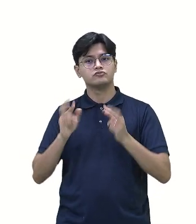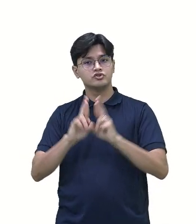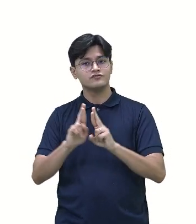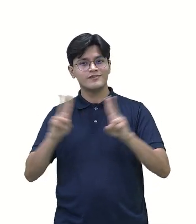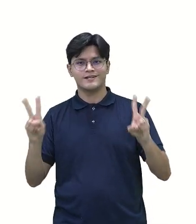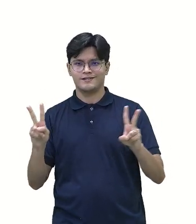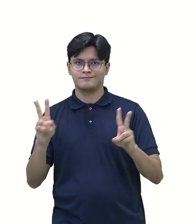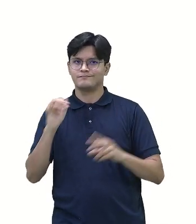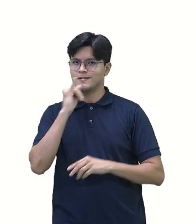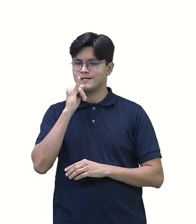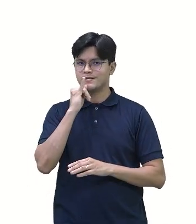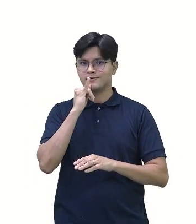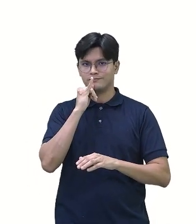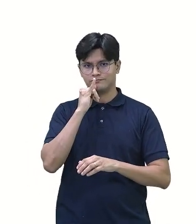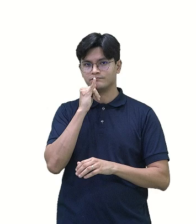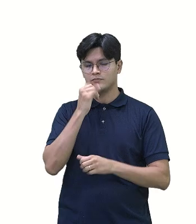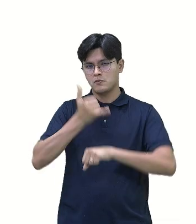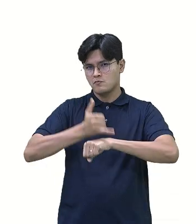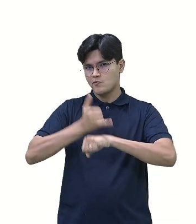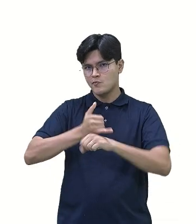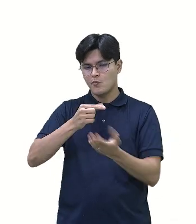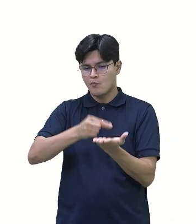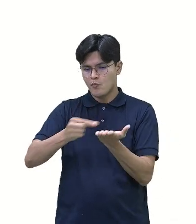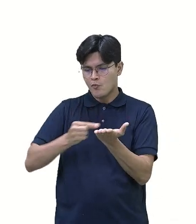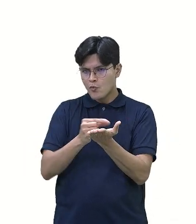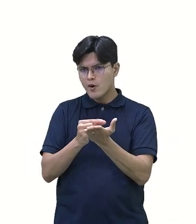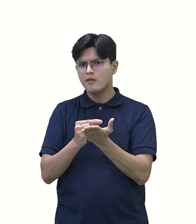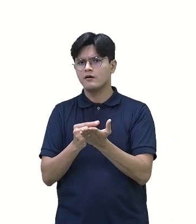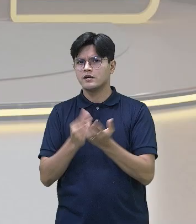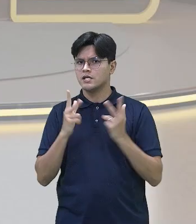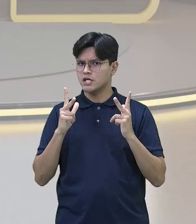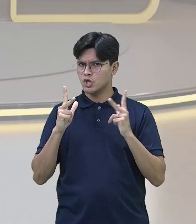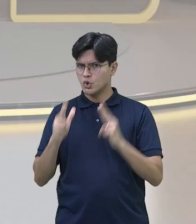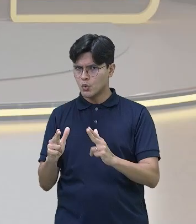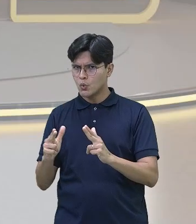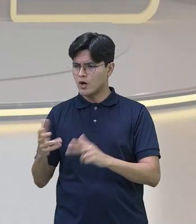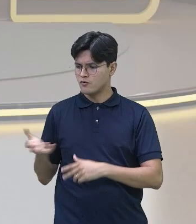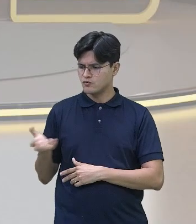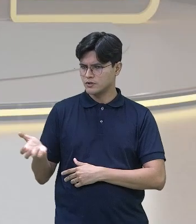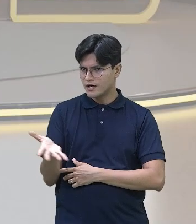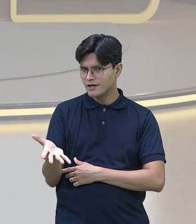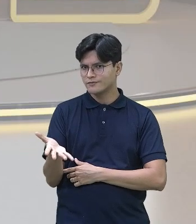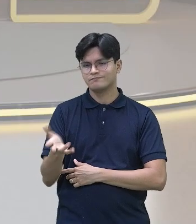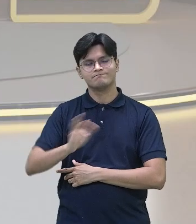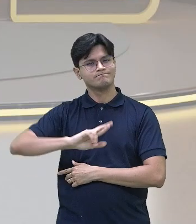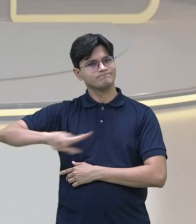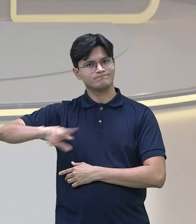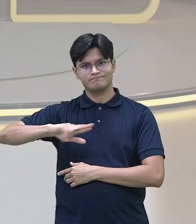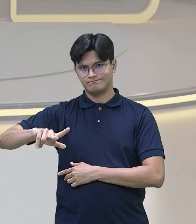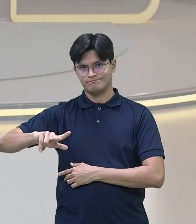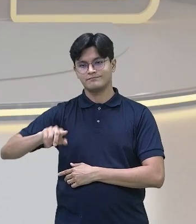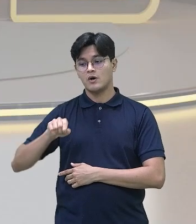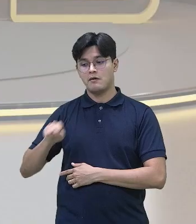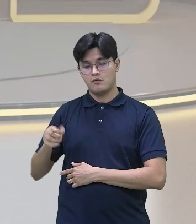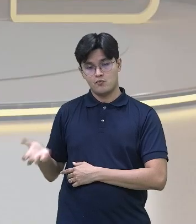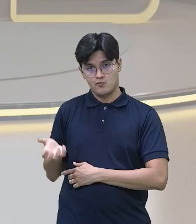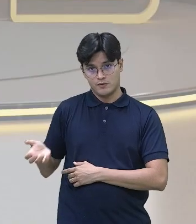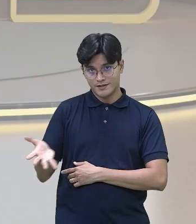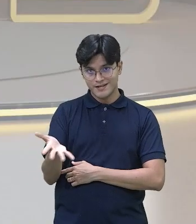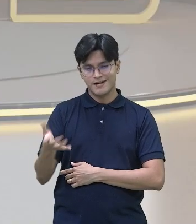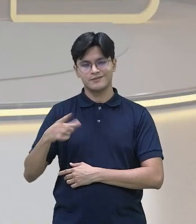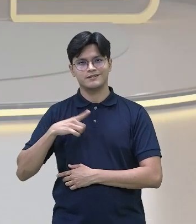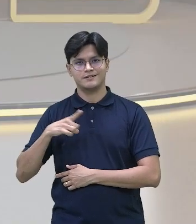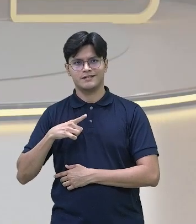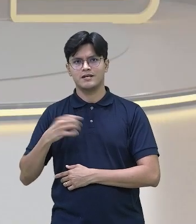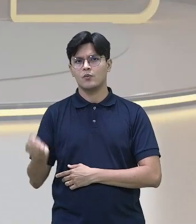uma moeda, logicamente, não é igual a um dado, tá? Então, o dado, ele possui 6 faces,